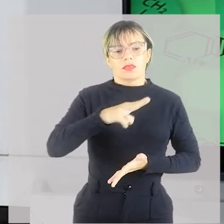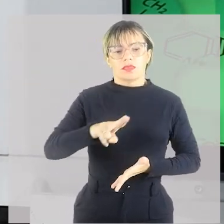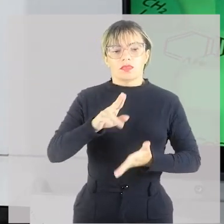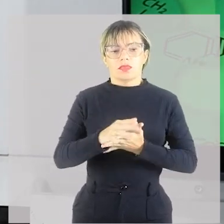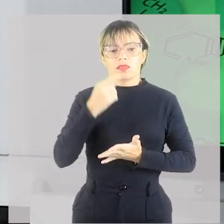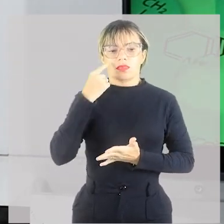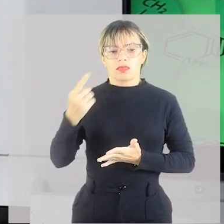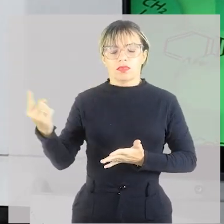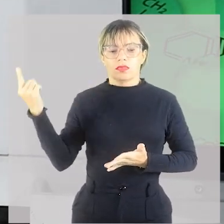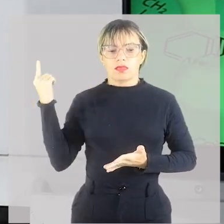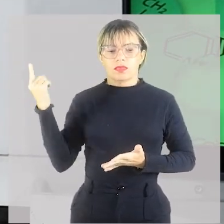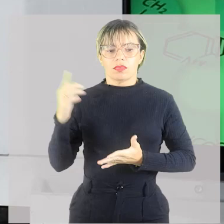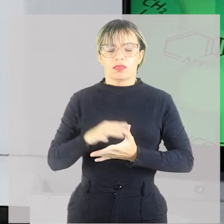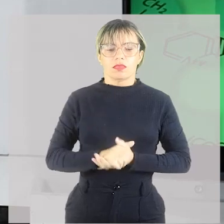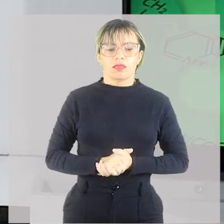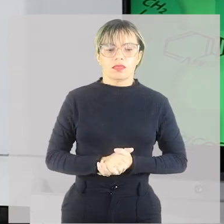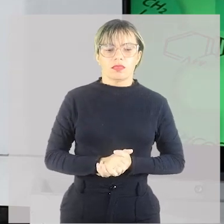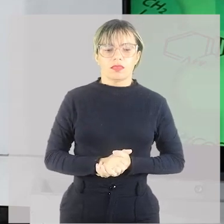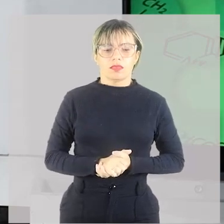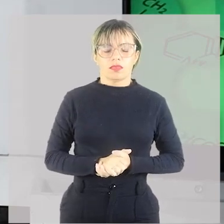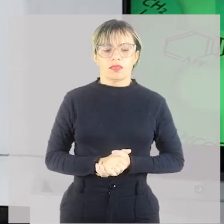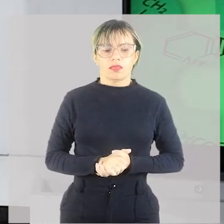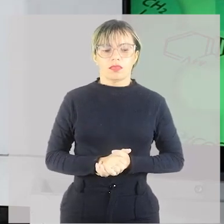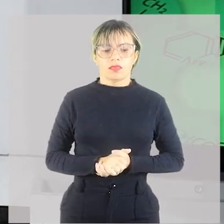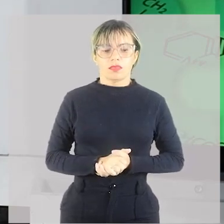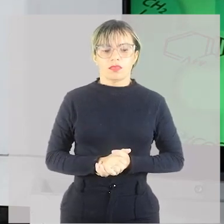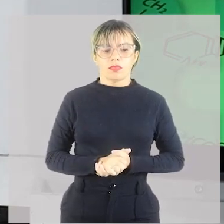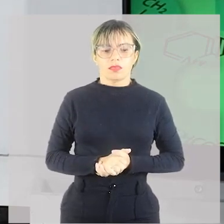que a gente chama de nomenclatura